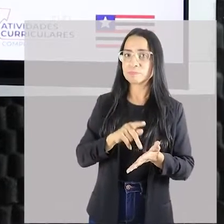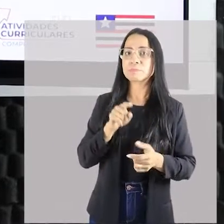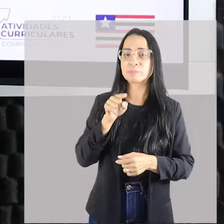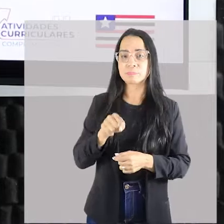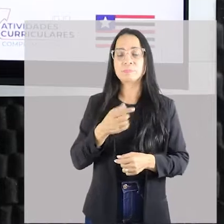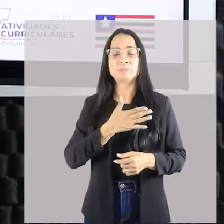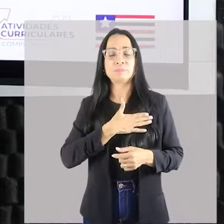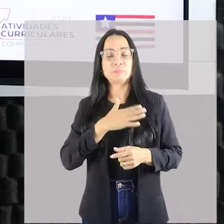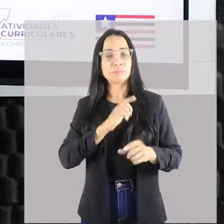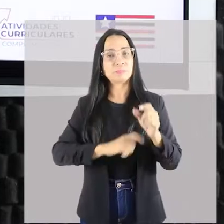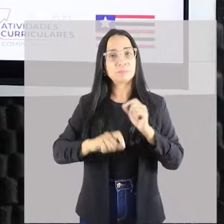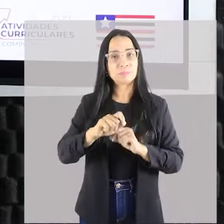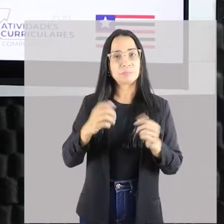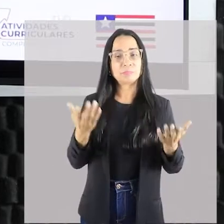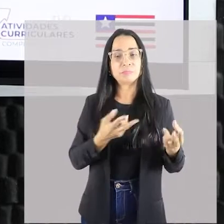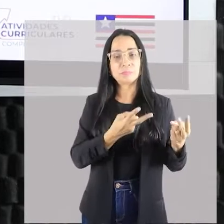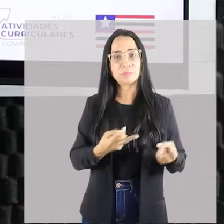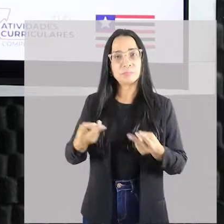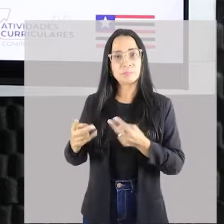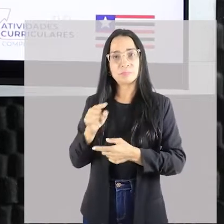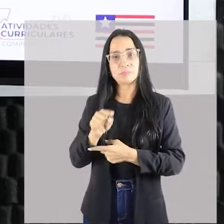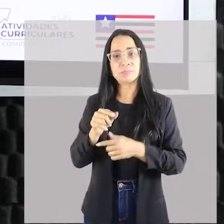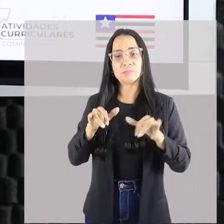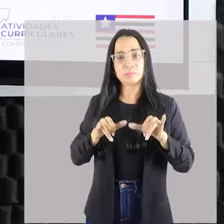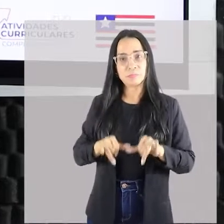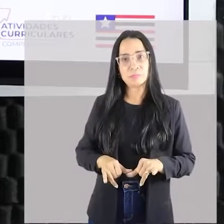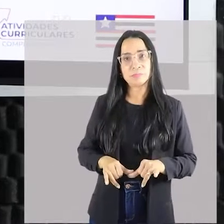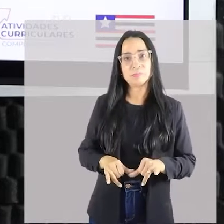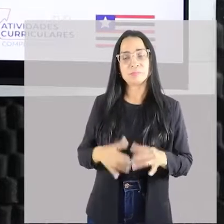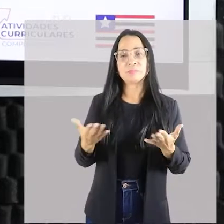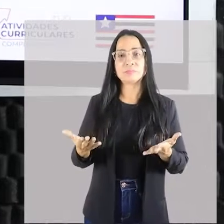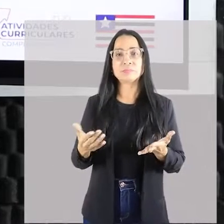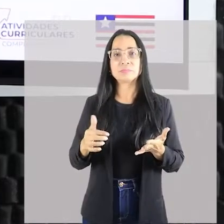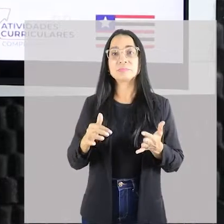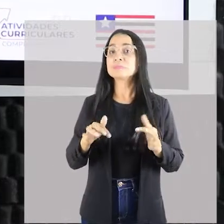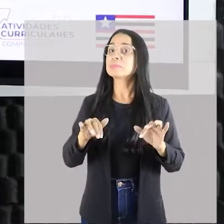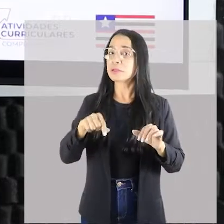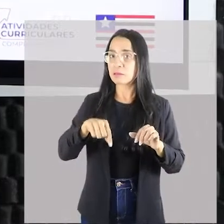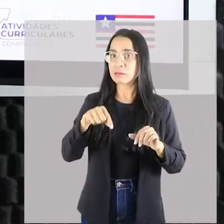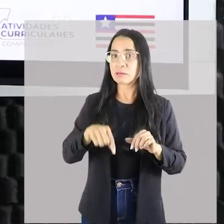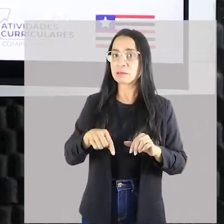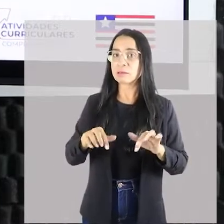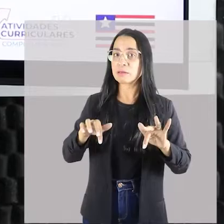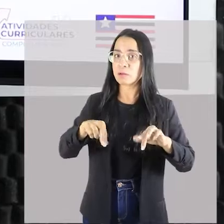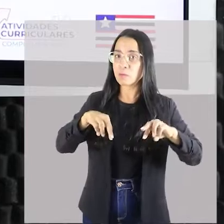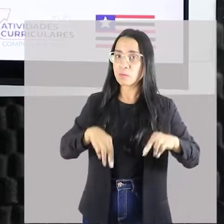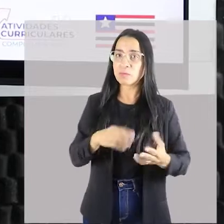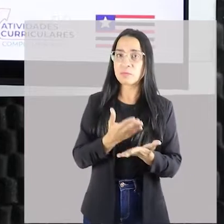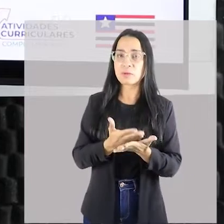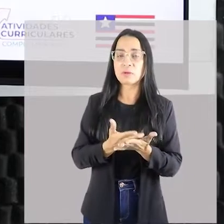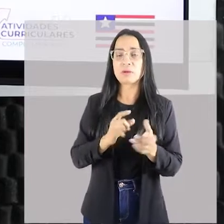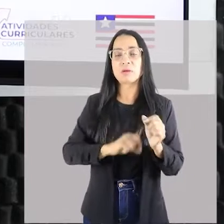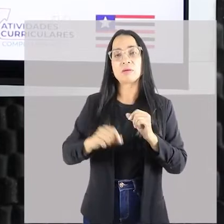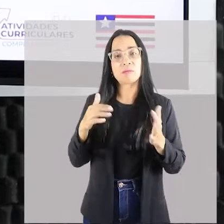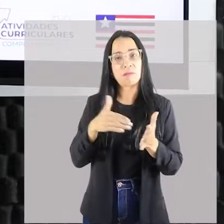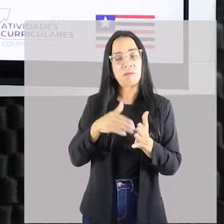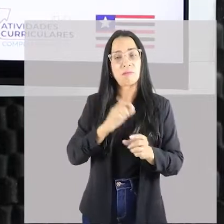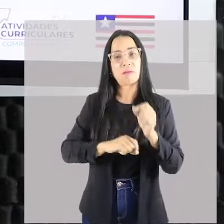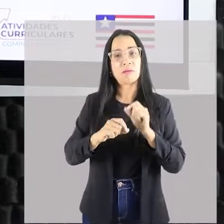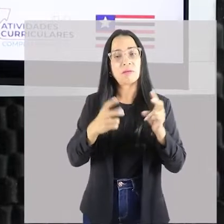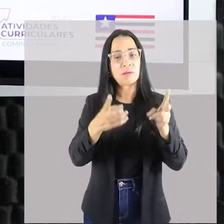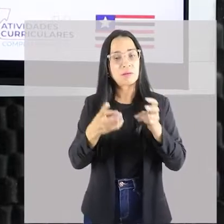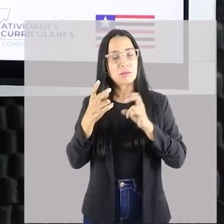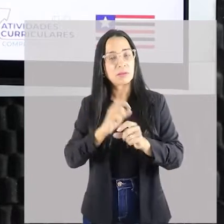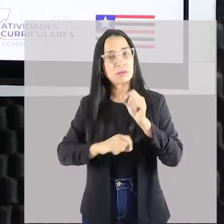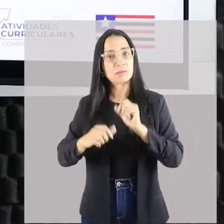gostar muito. Eu convido então você a ficar comigo até o fim dessa aula, ficar atento, vai ter muitos exemplos ali interessantes. No final